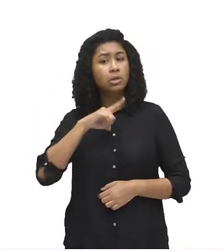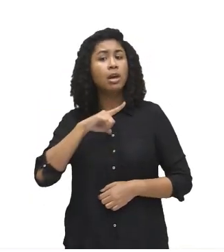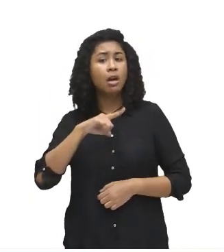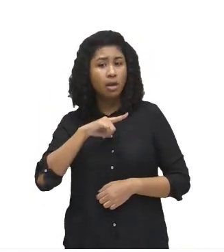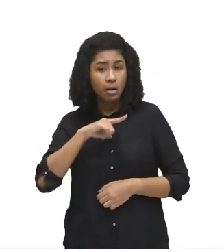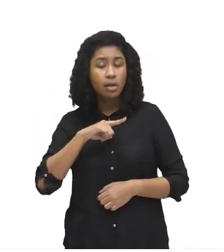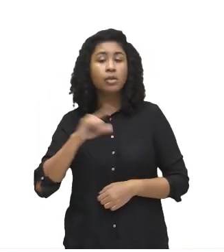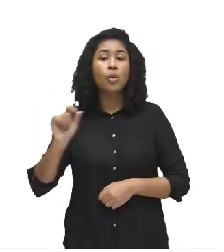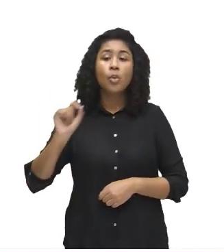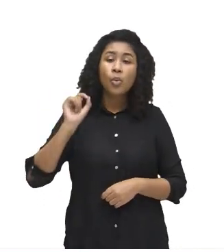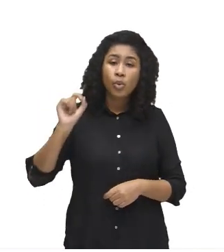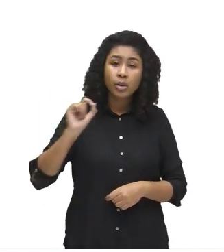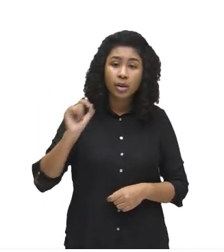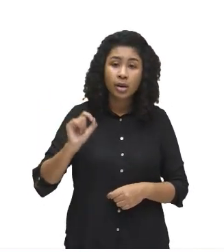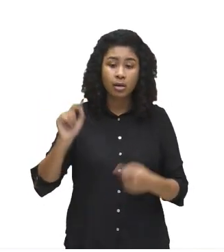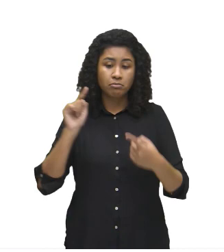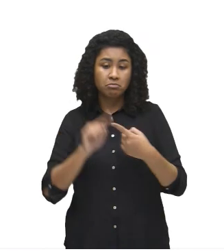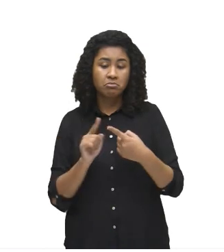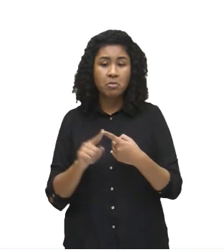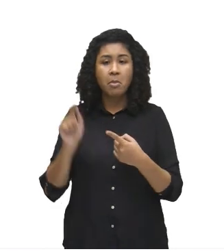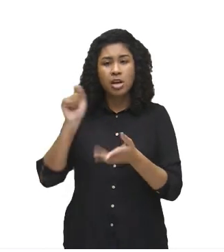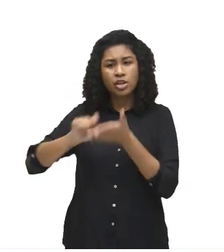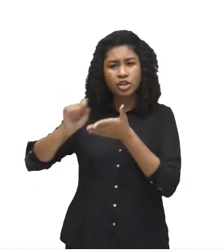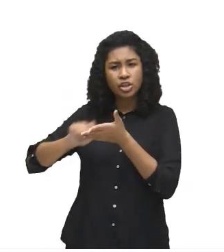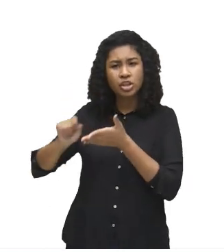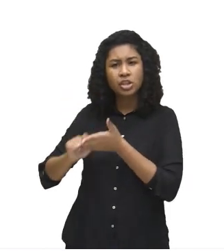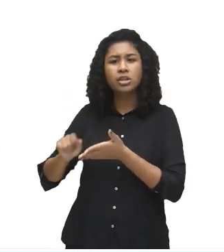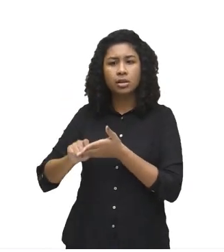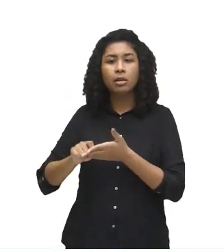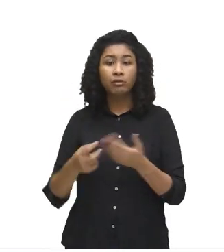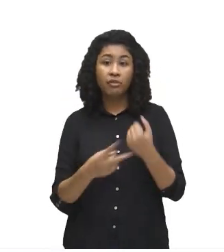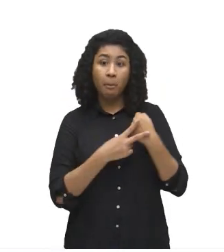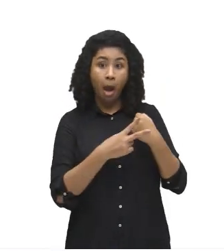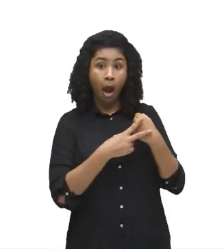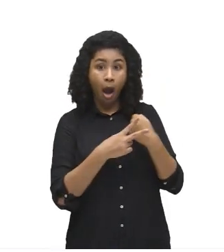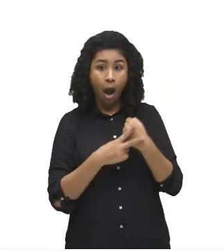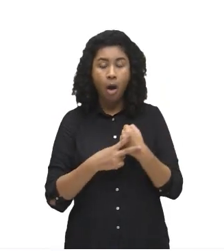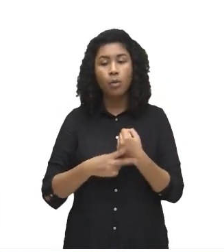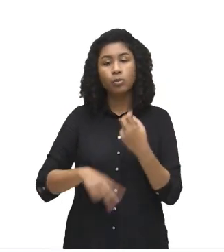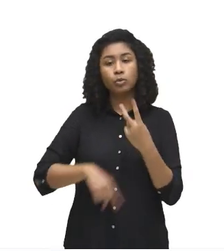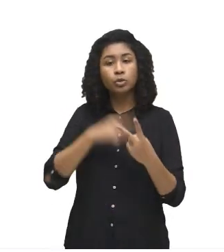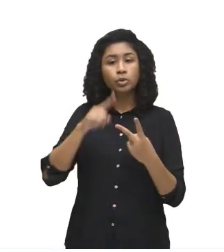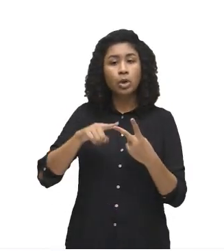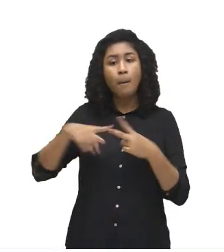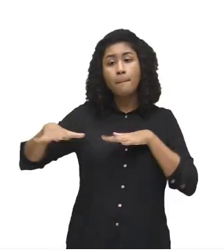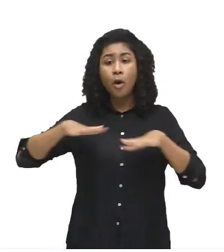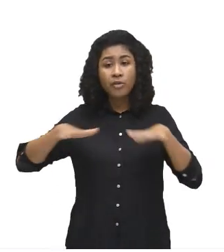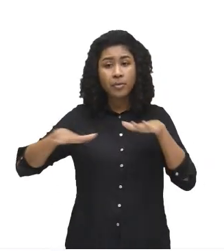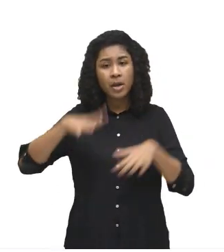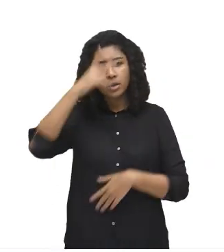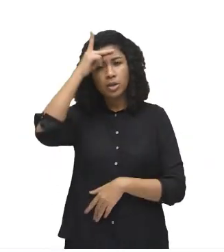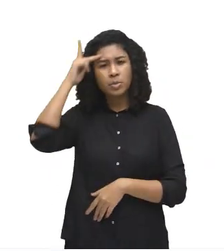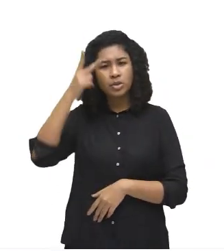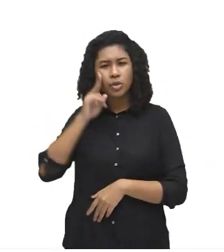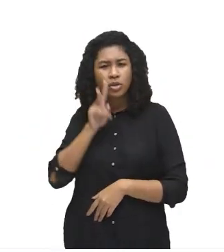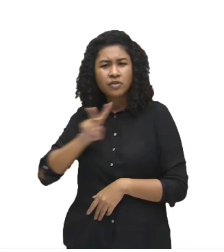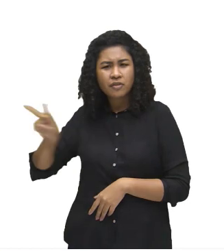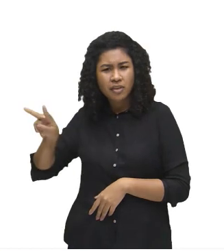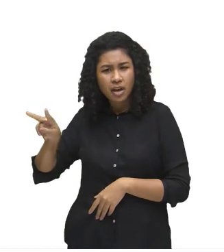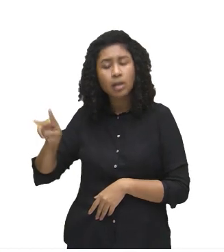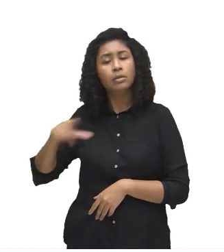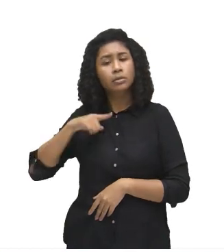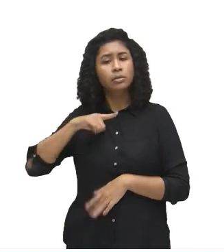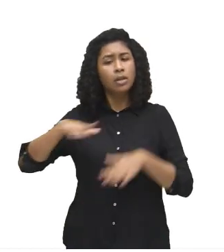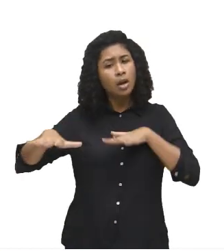a questão da escrita, que é a linguagem verbal. Nós temos o movimento das pessoas. Observe como elas se movimentam,